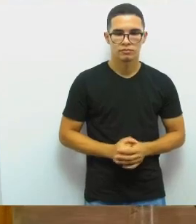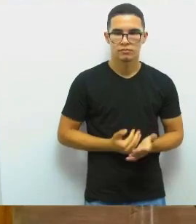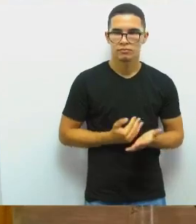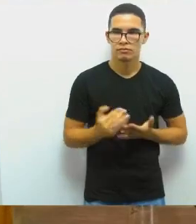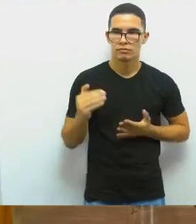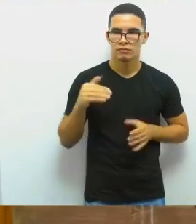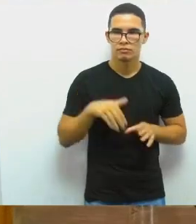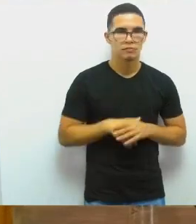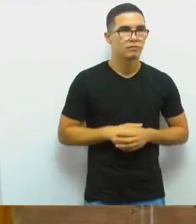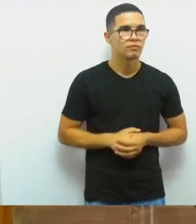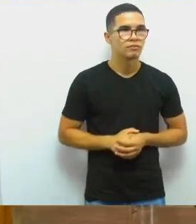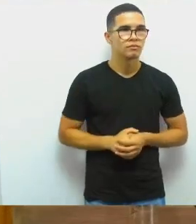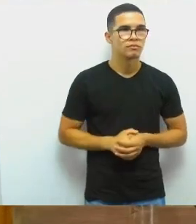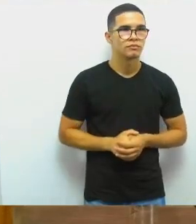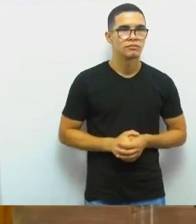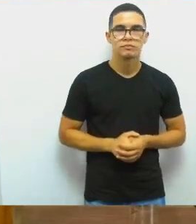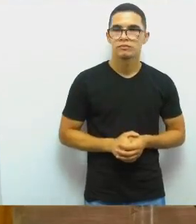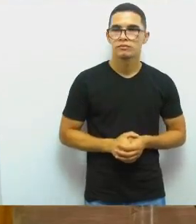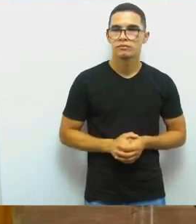votação aberta.